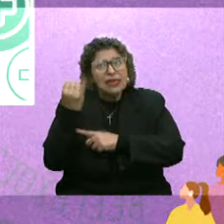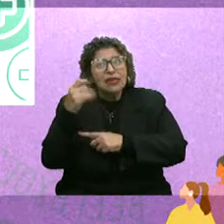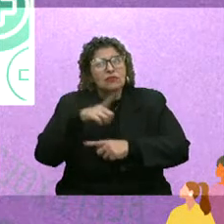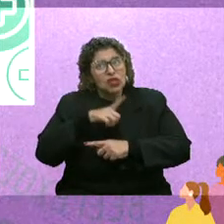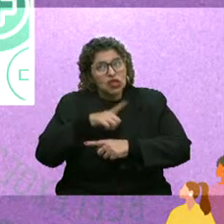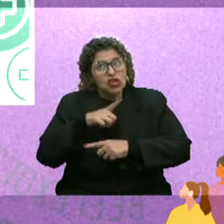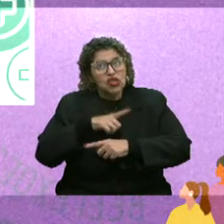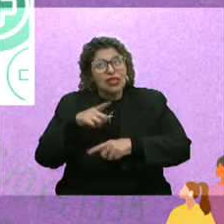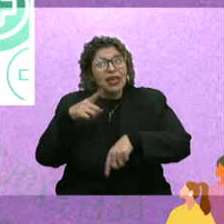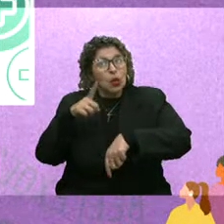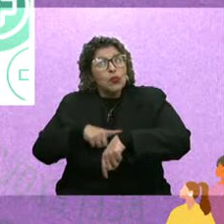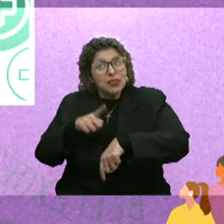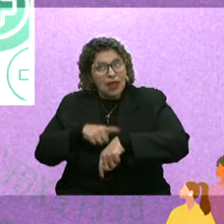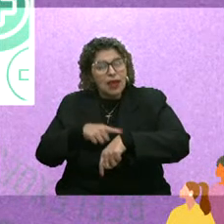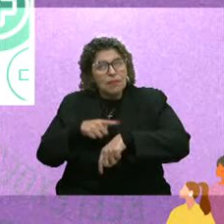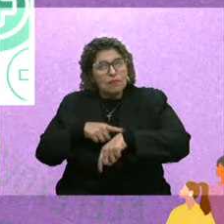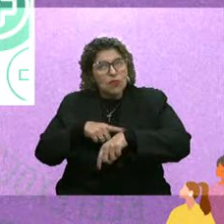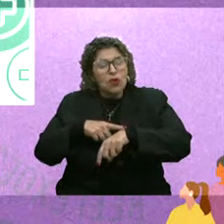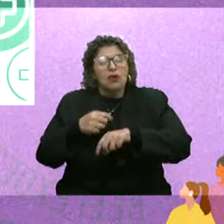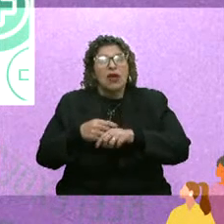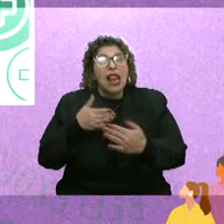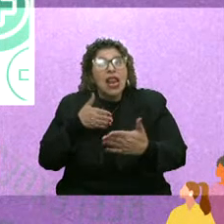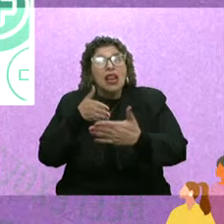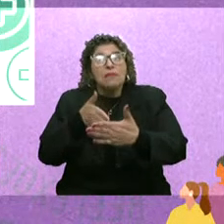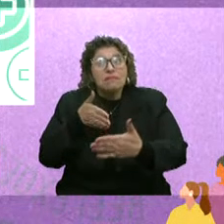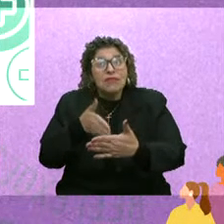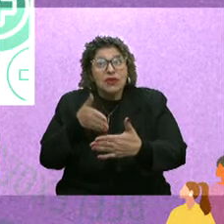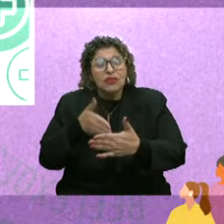um tempo limite para